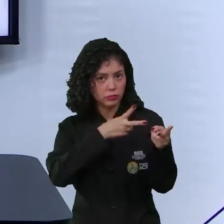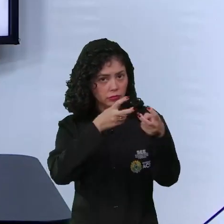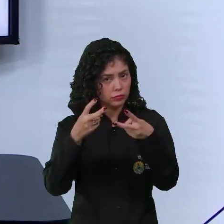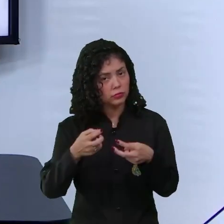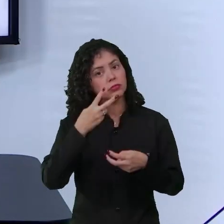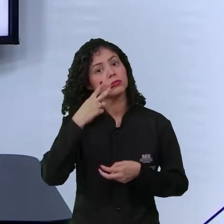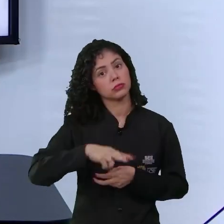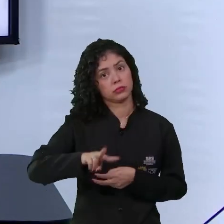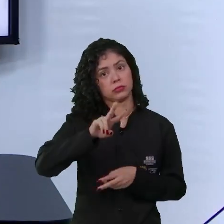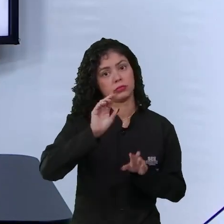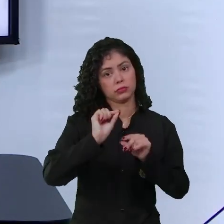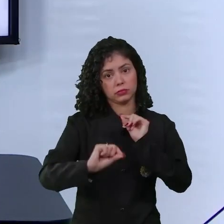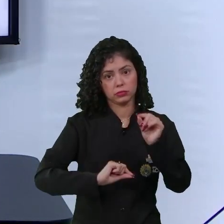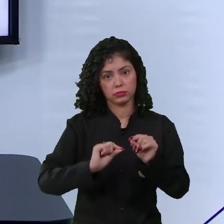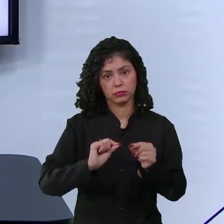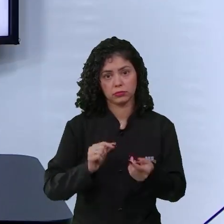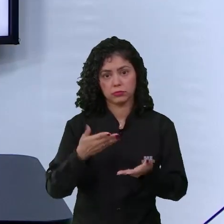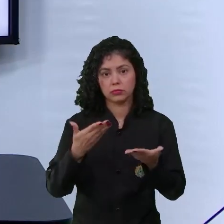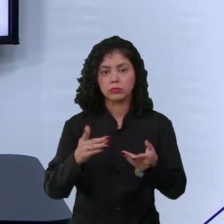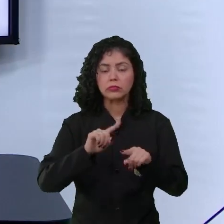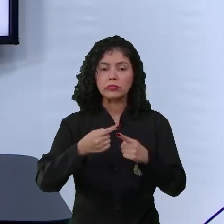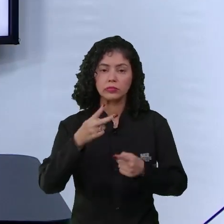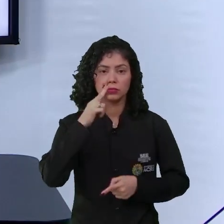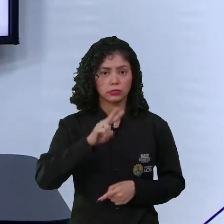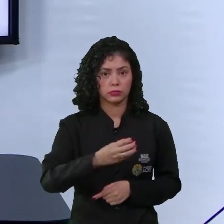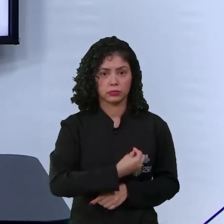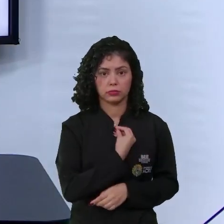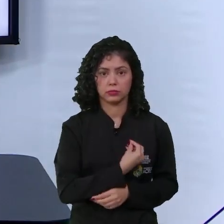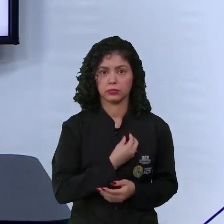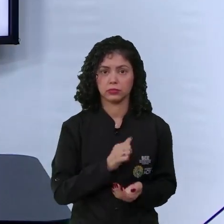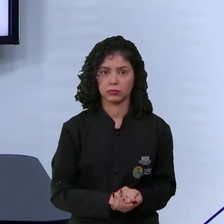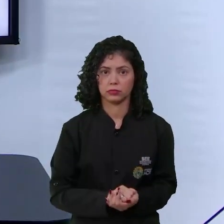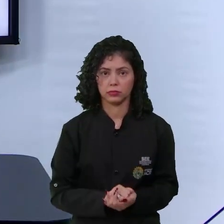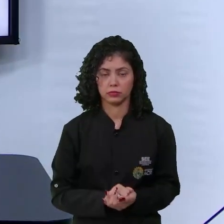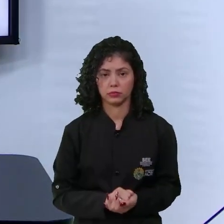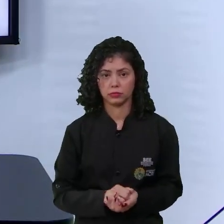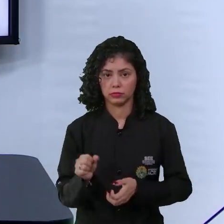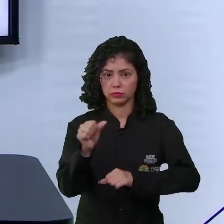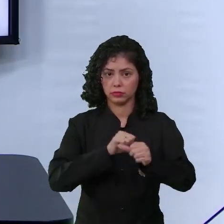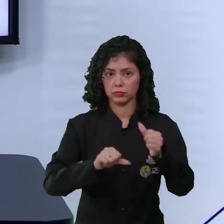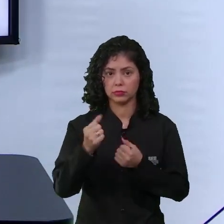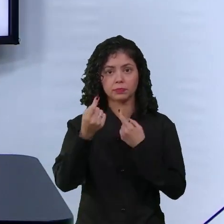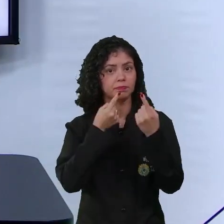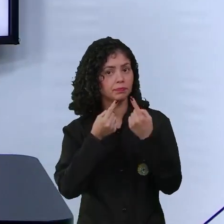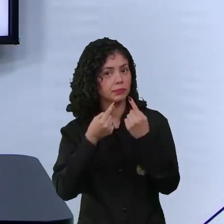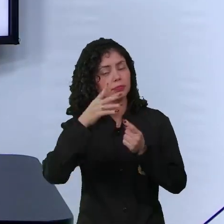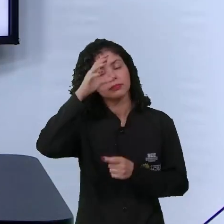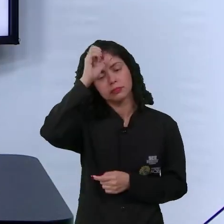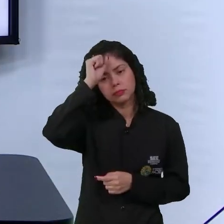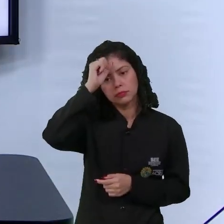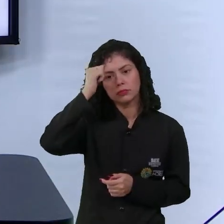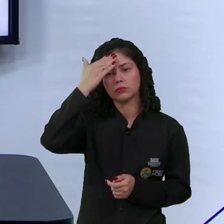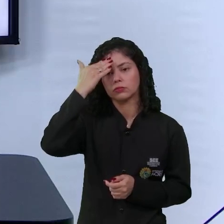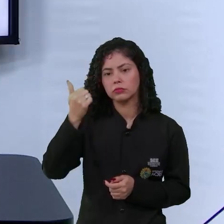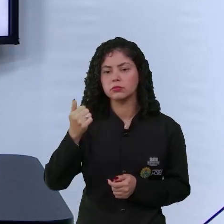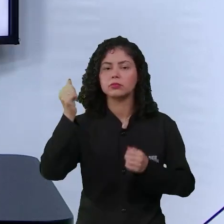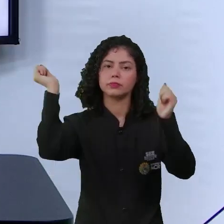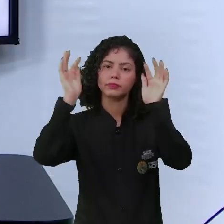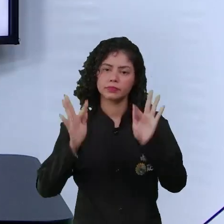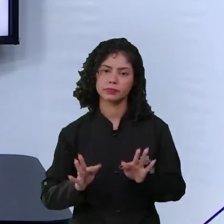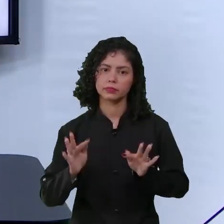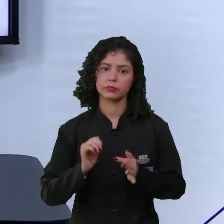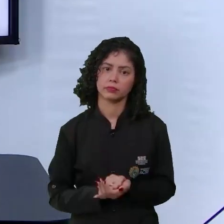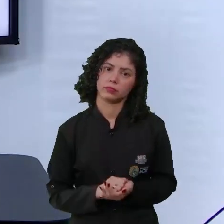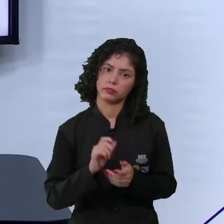perspectiva de quem enxerga e de quem aponta, mas de quem vivencia é troca, é conhecimento, é saber, é alegria,